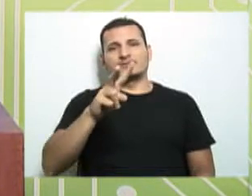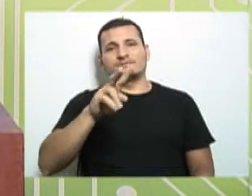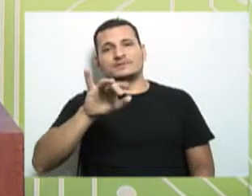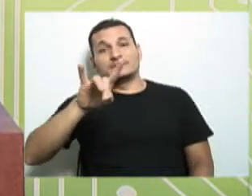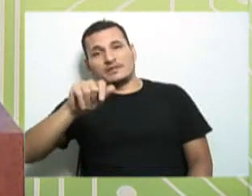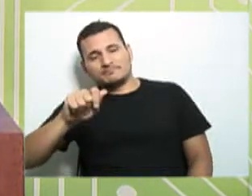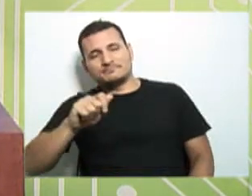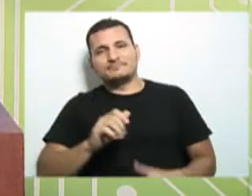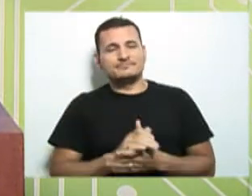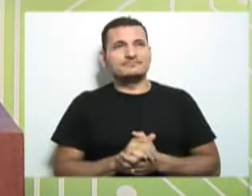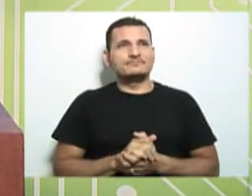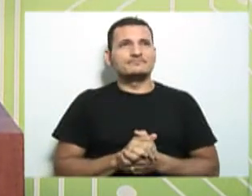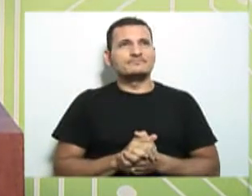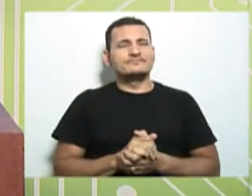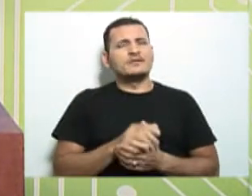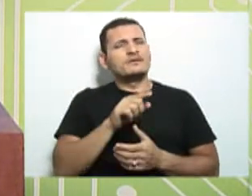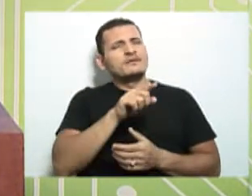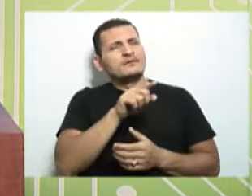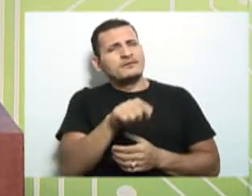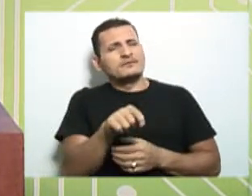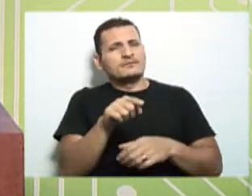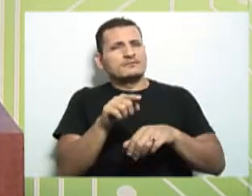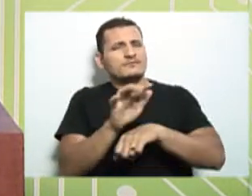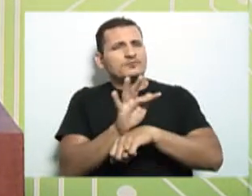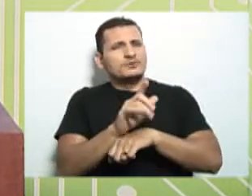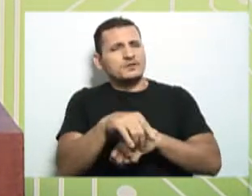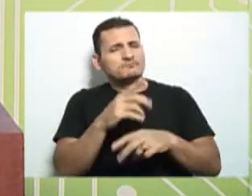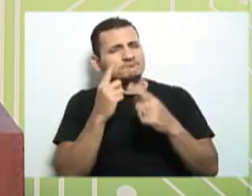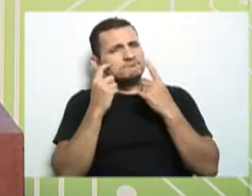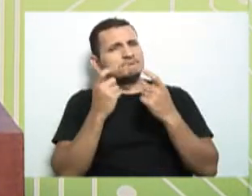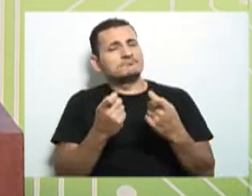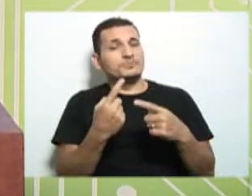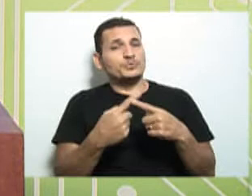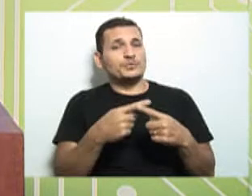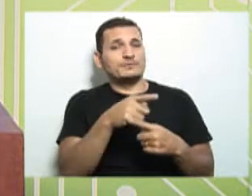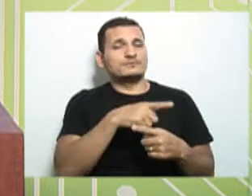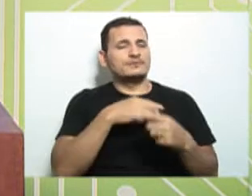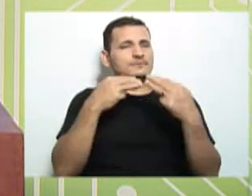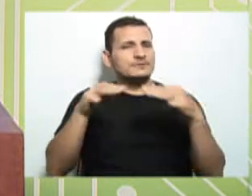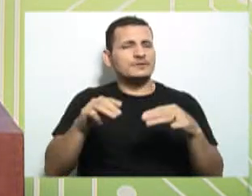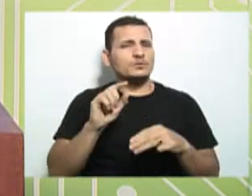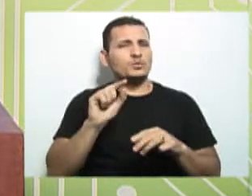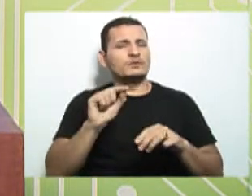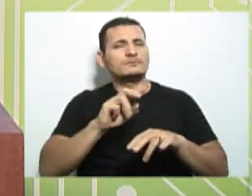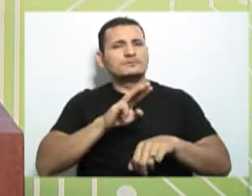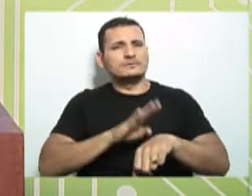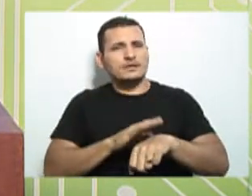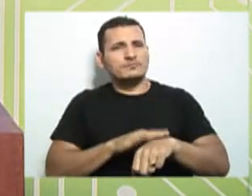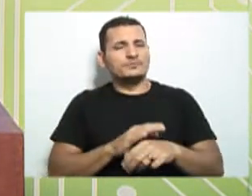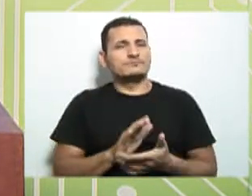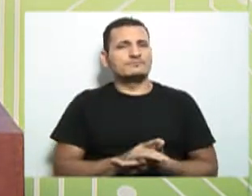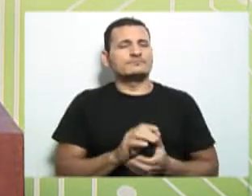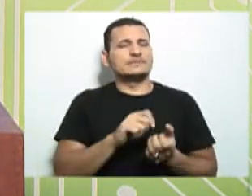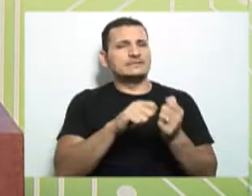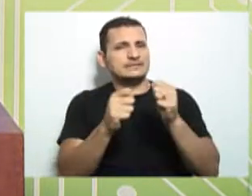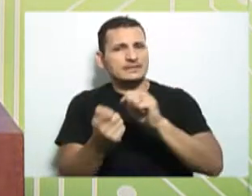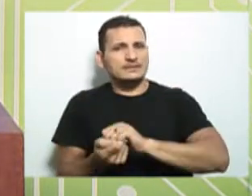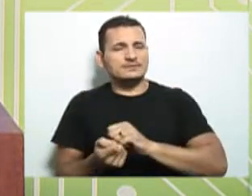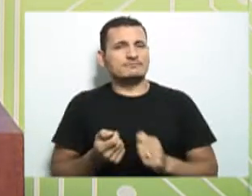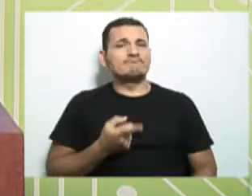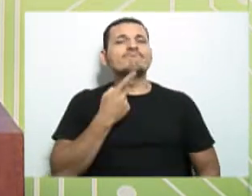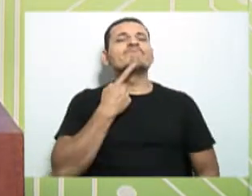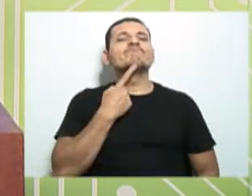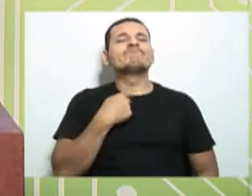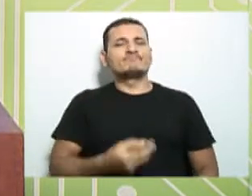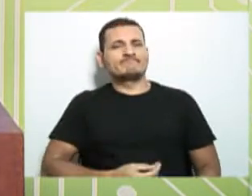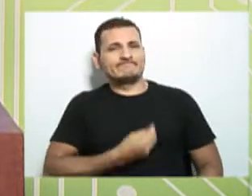da Vida. Esse filme é bem interessante porque ele passa uma mensagem sobre tempo, sobre resiliência, sobre vontade de viver,